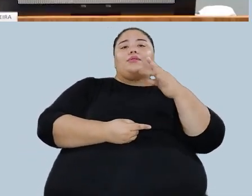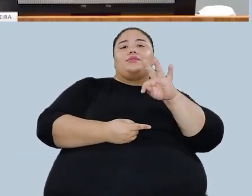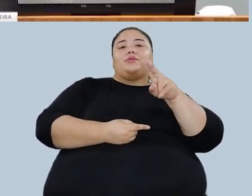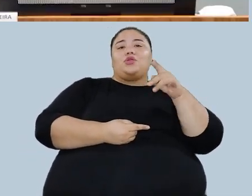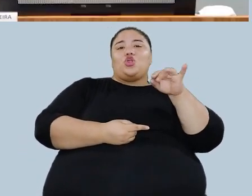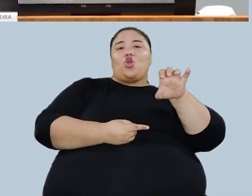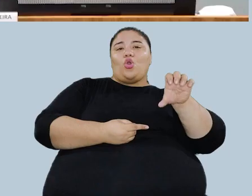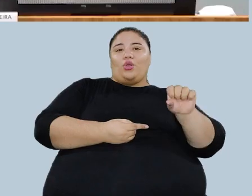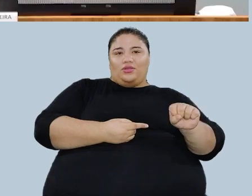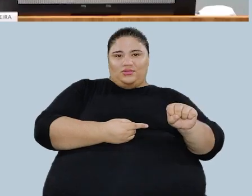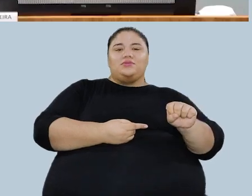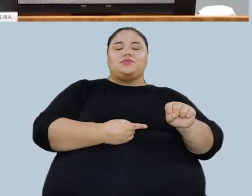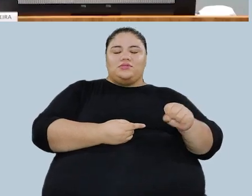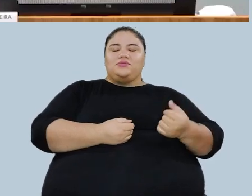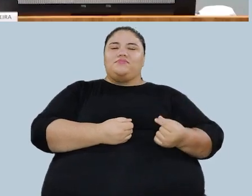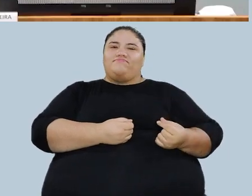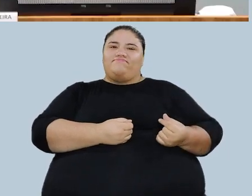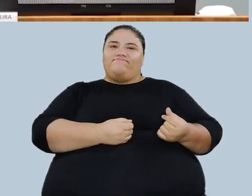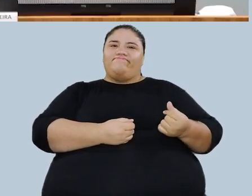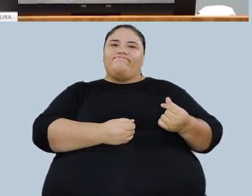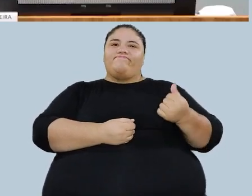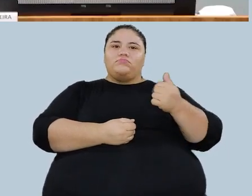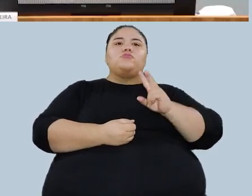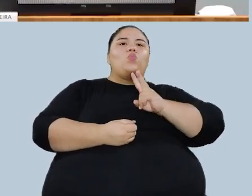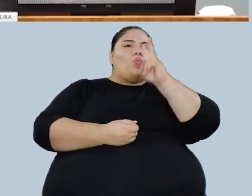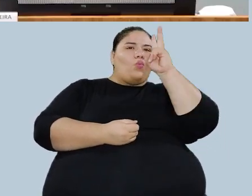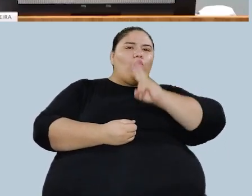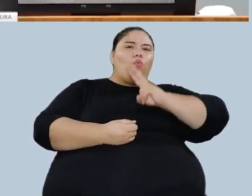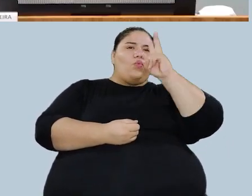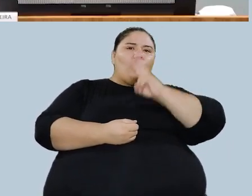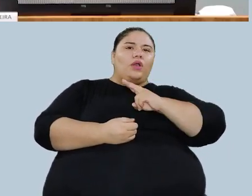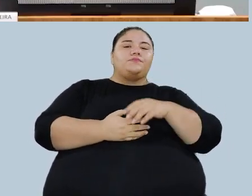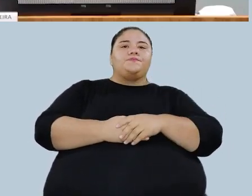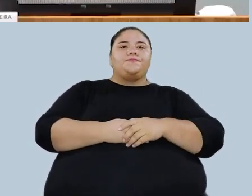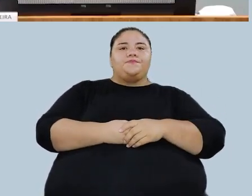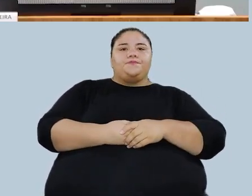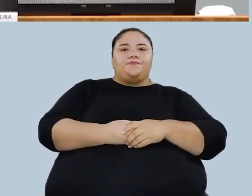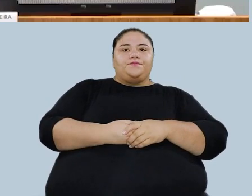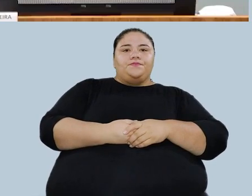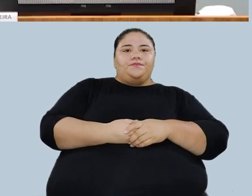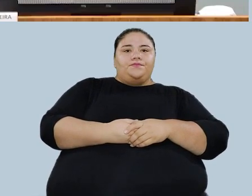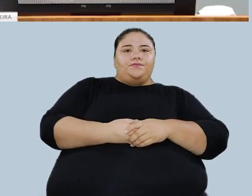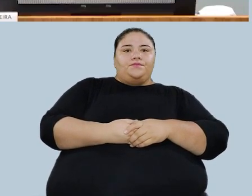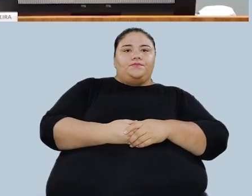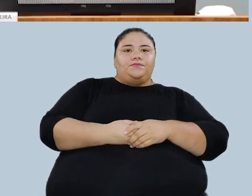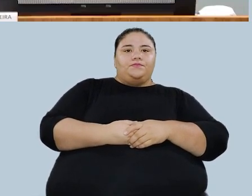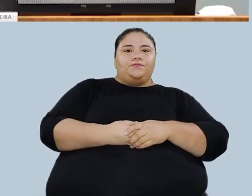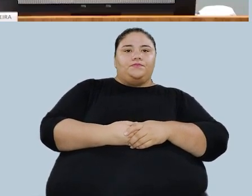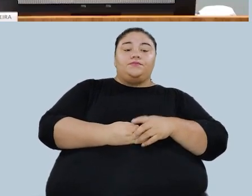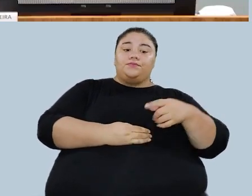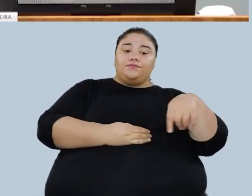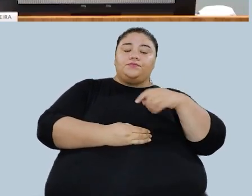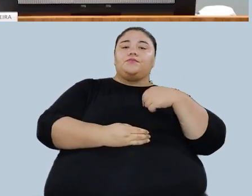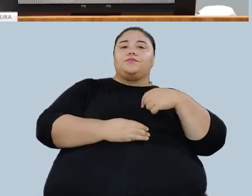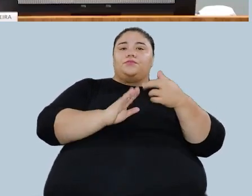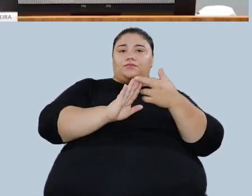4 trilhões de reais, são valores absurdos. E nesse campo, quer dizer,